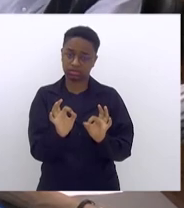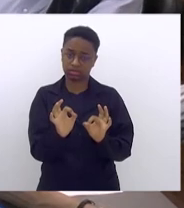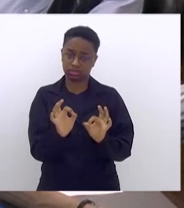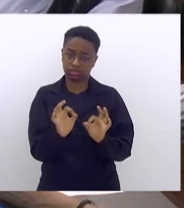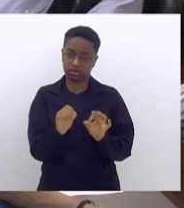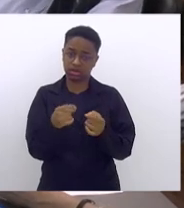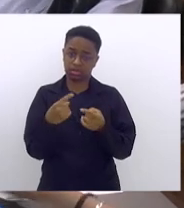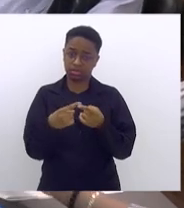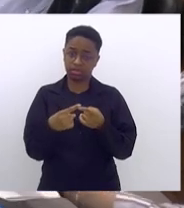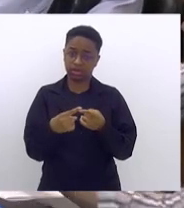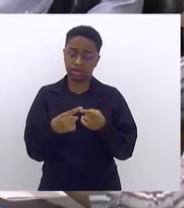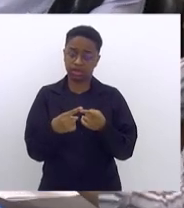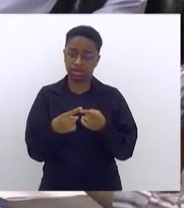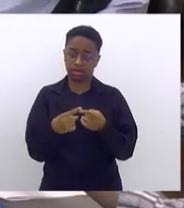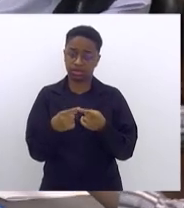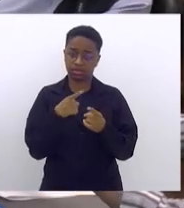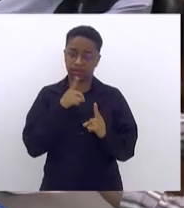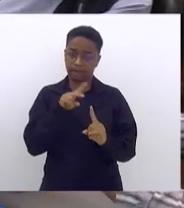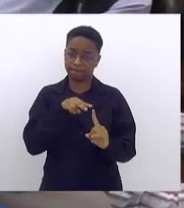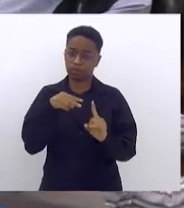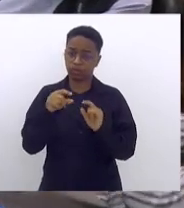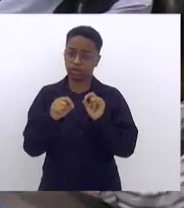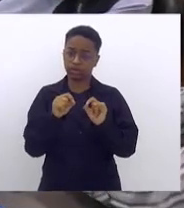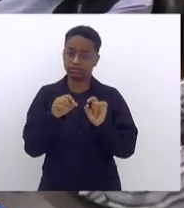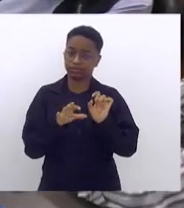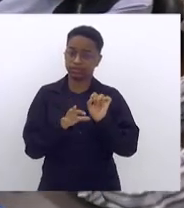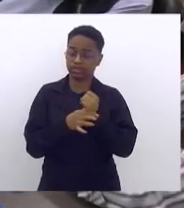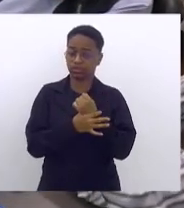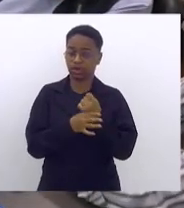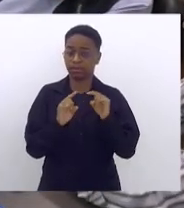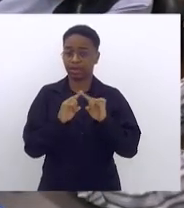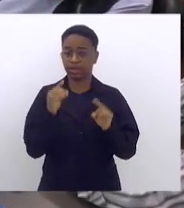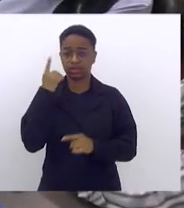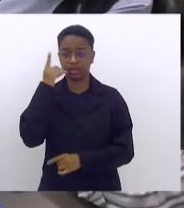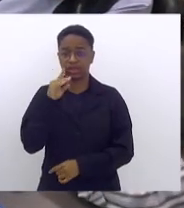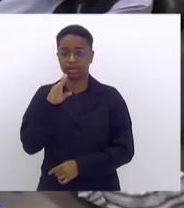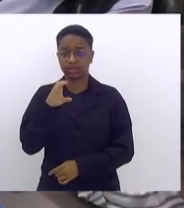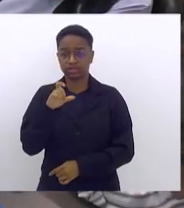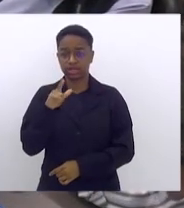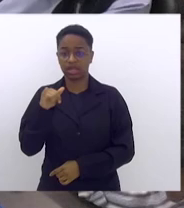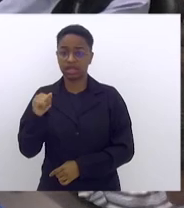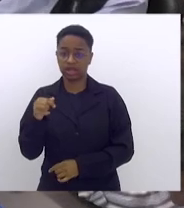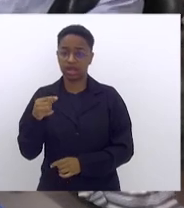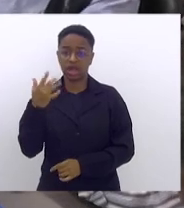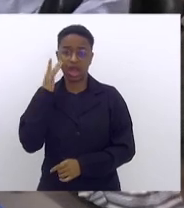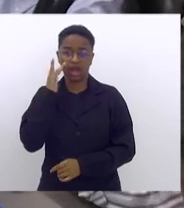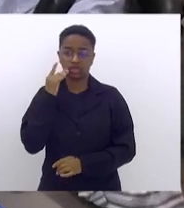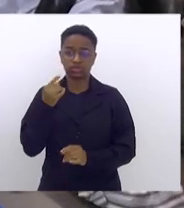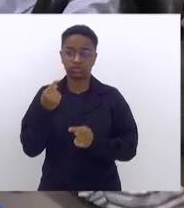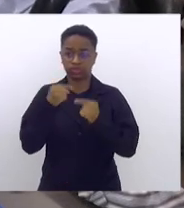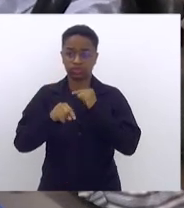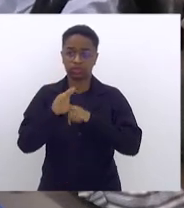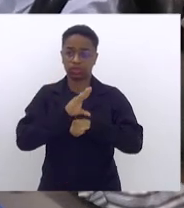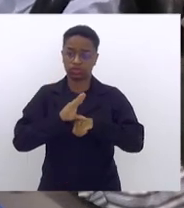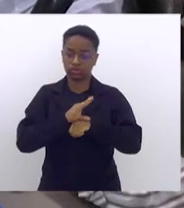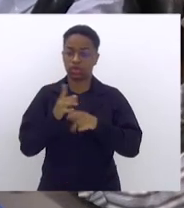competência concorrente sob o ponto de vista da segurança. Mas, deputada Célia, acho que é pela inconstitucionalidade igual ao